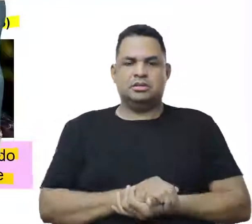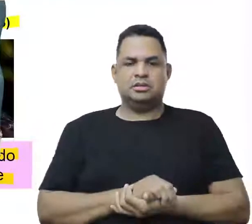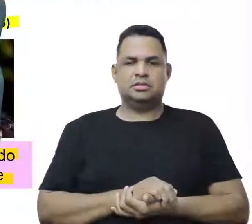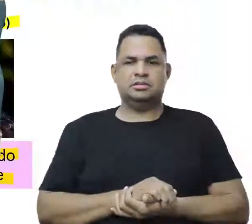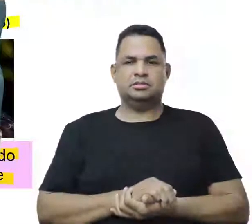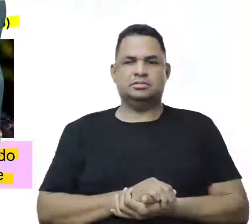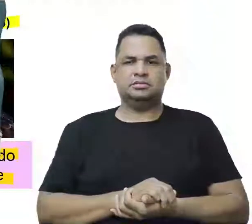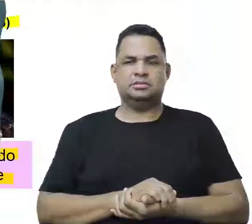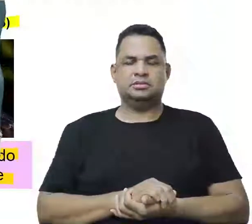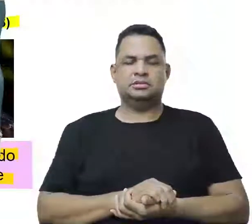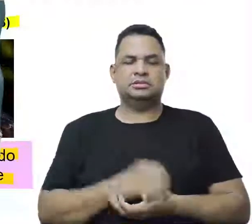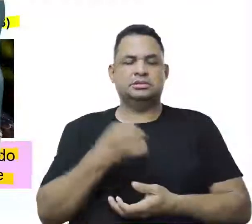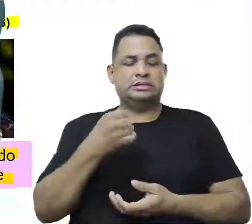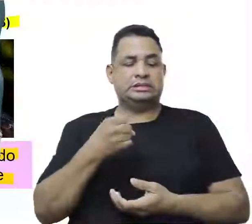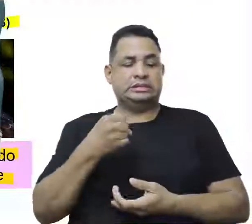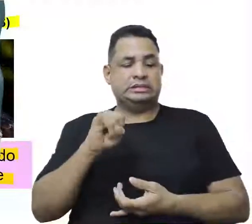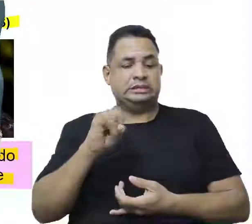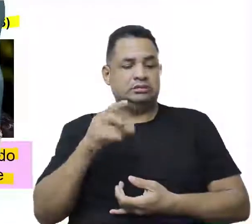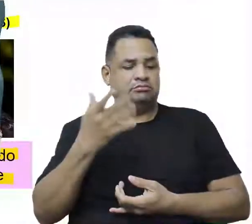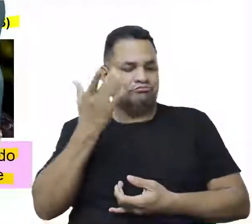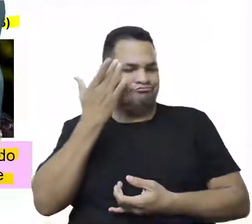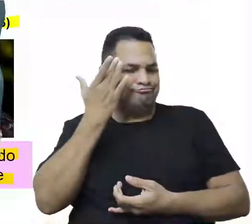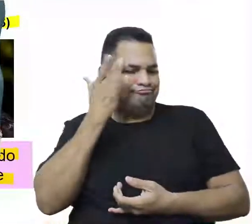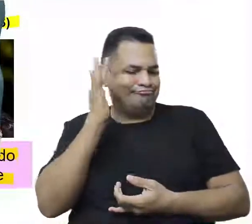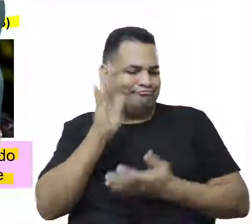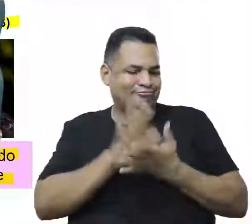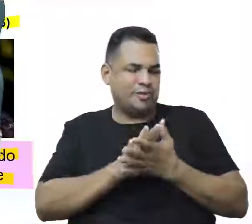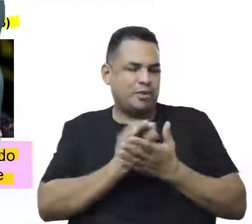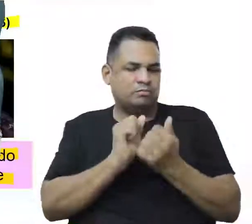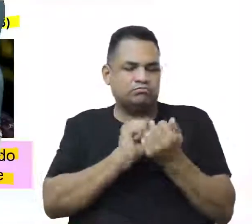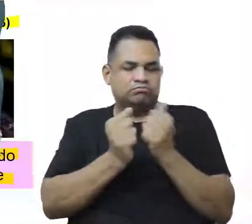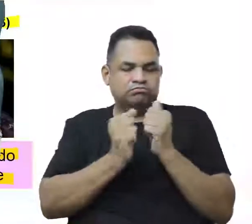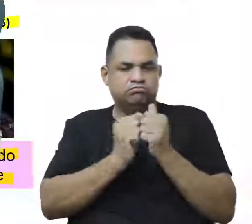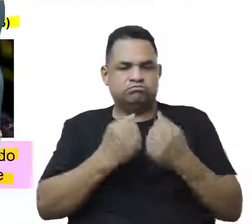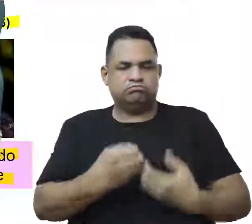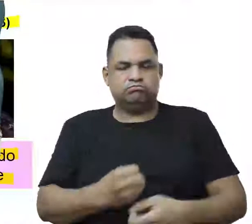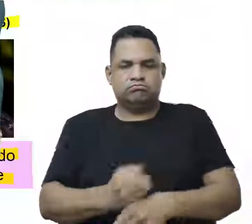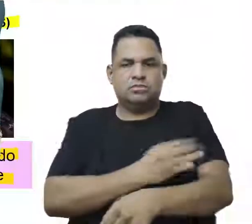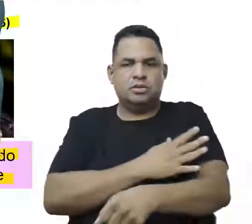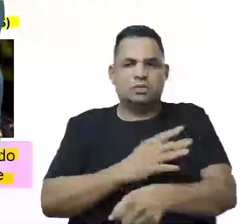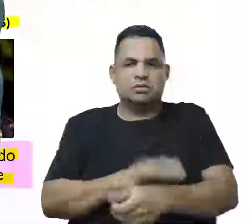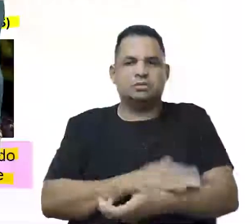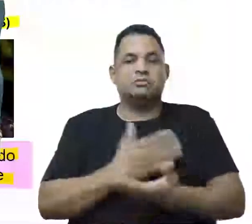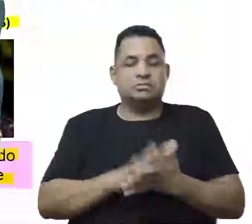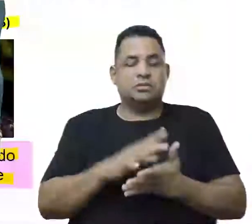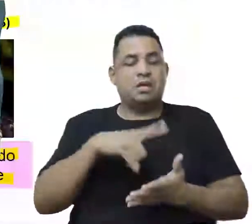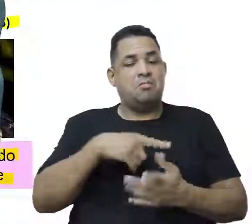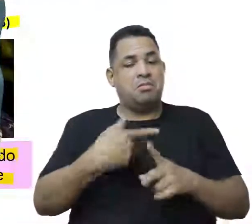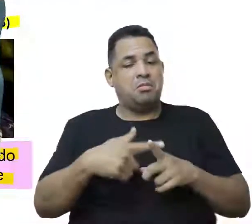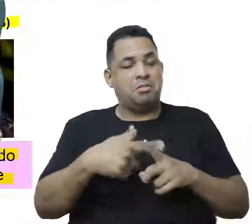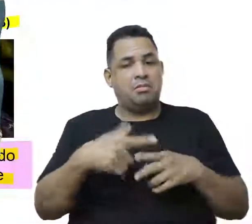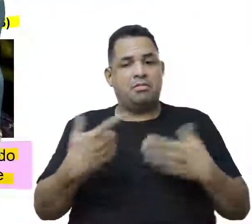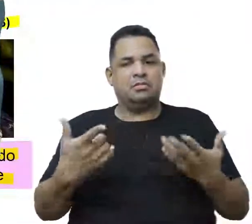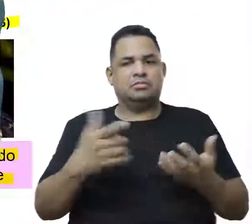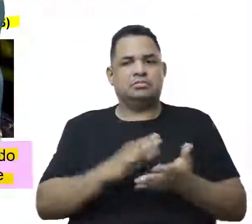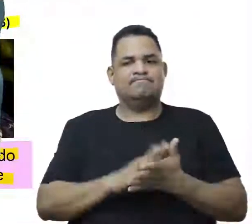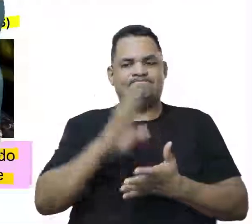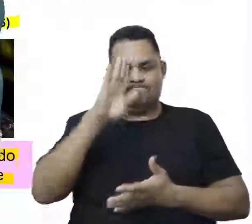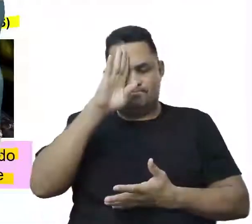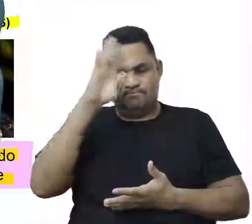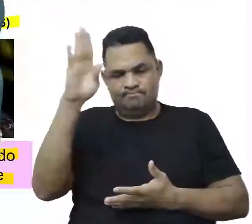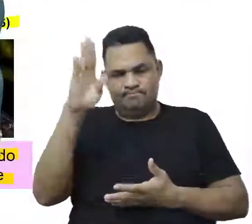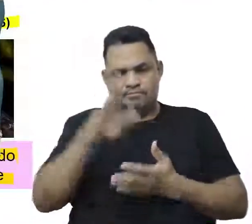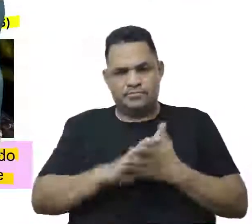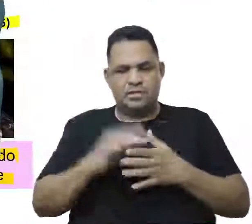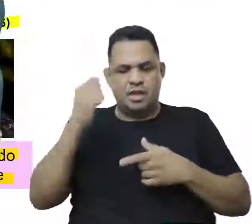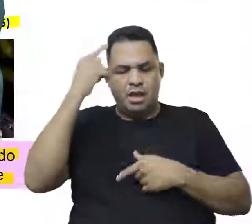se eu não souber controlar essas minhas emoções, às vezes eu posso prejudicar alguém ou ser prejudicado também. Exato. Principalmente se a minha águia